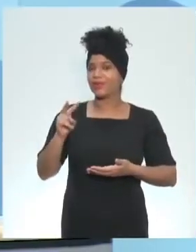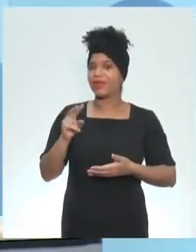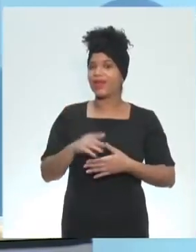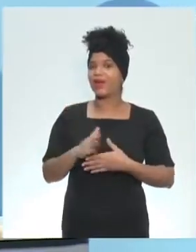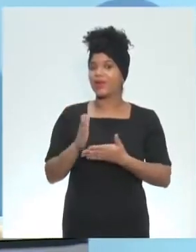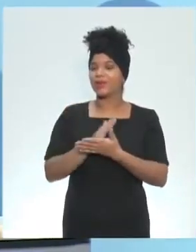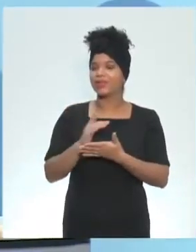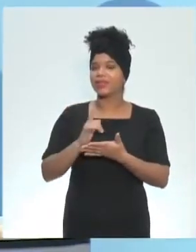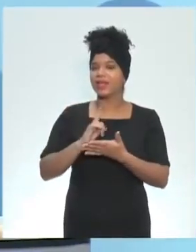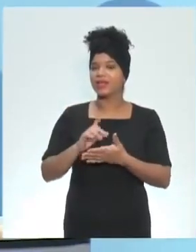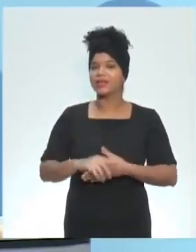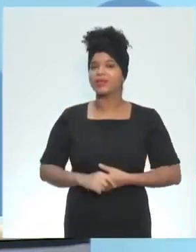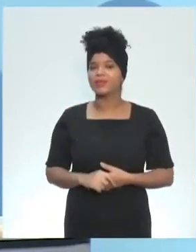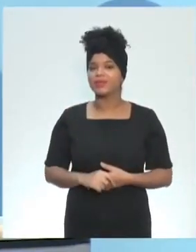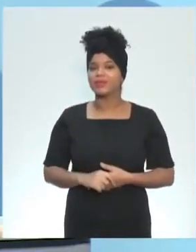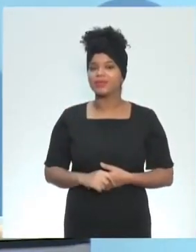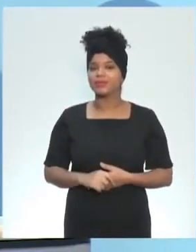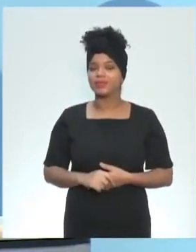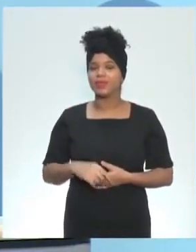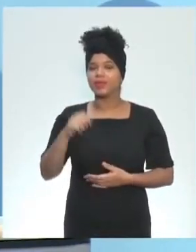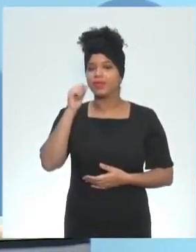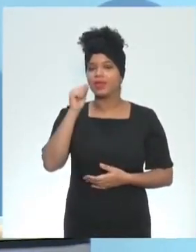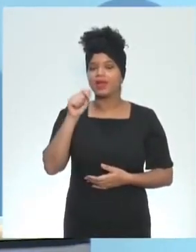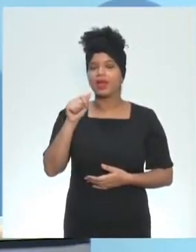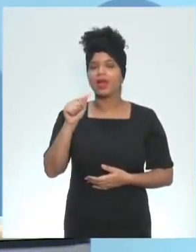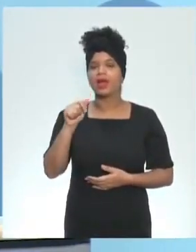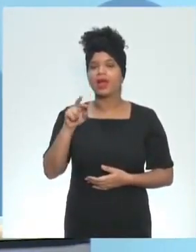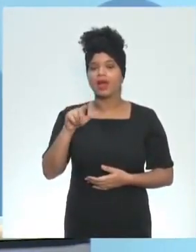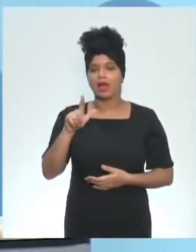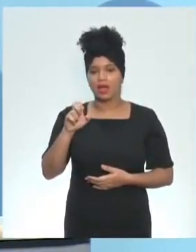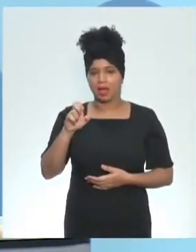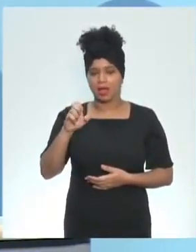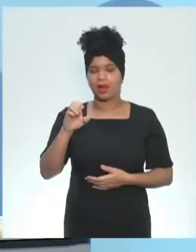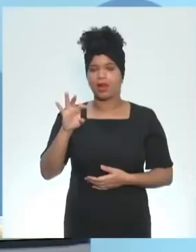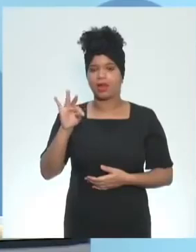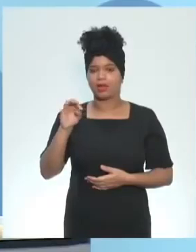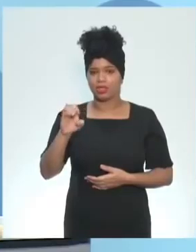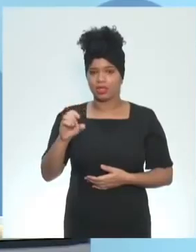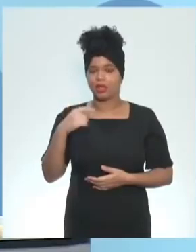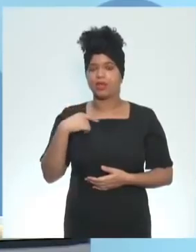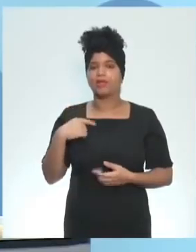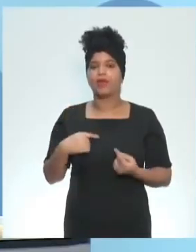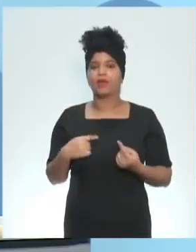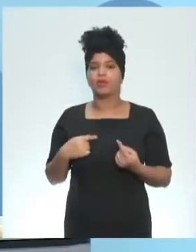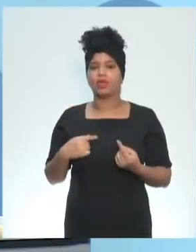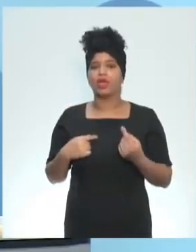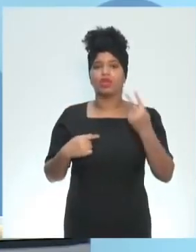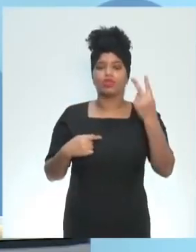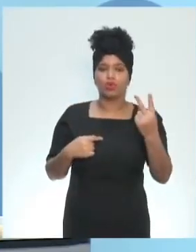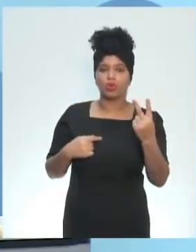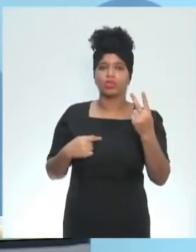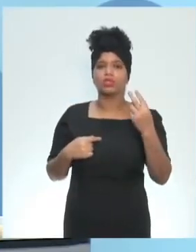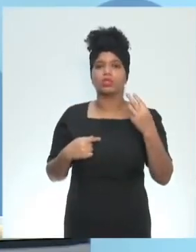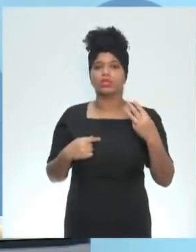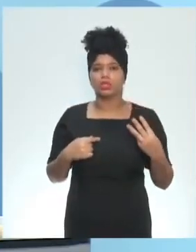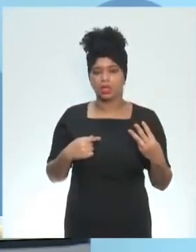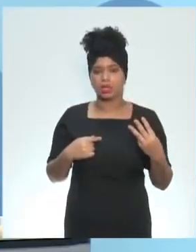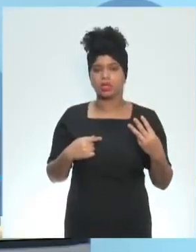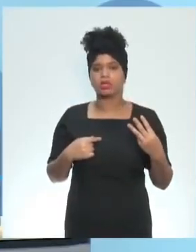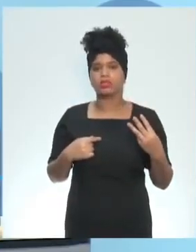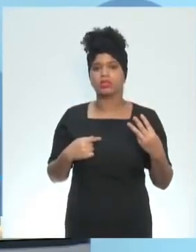aqui tudo a Arlete ela colocou negative 2 cinematograf três